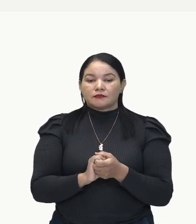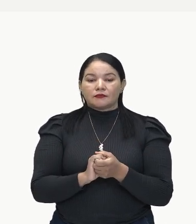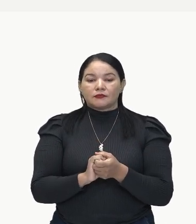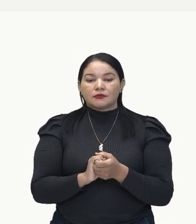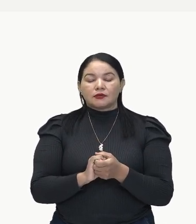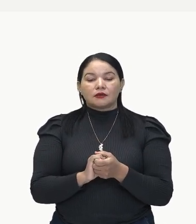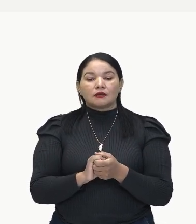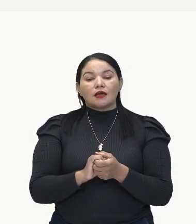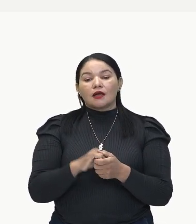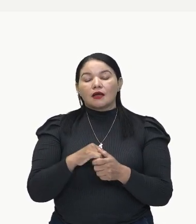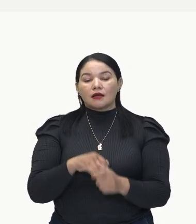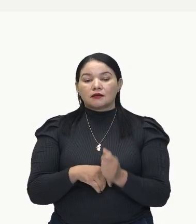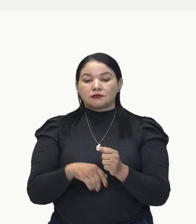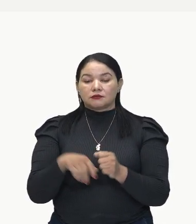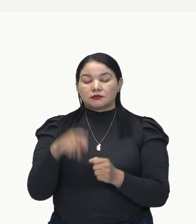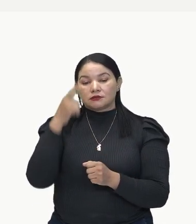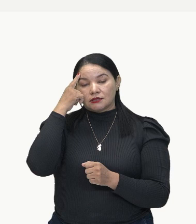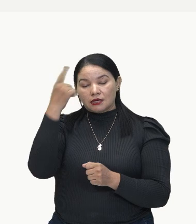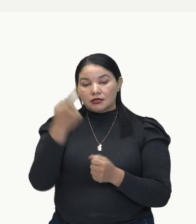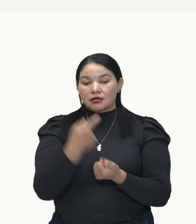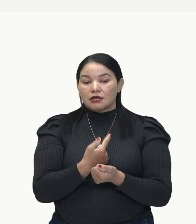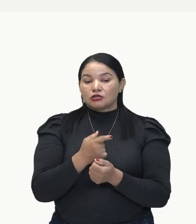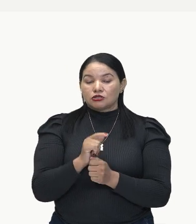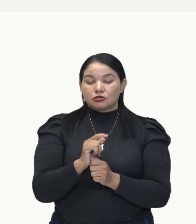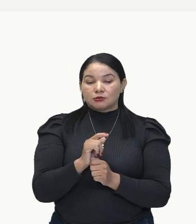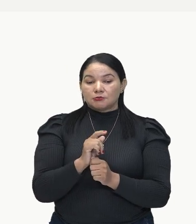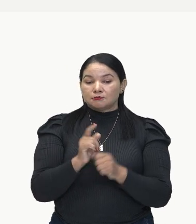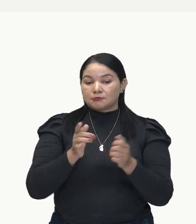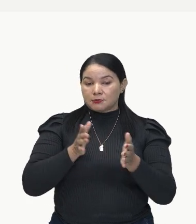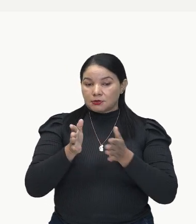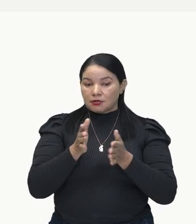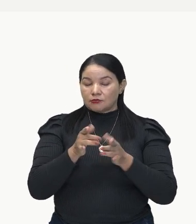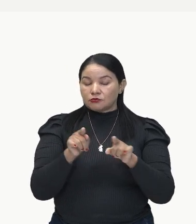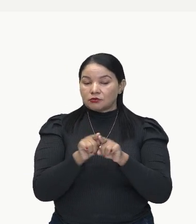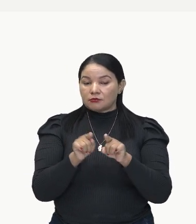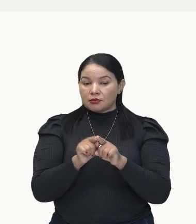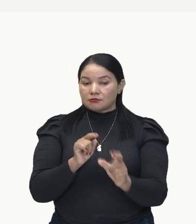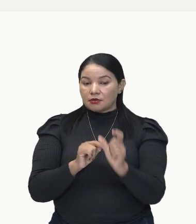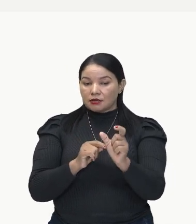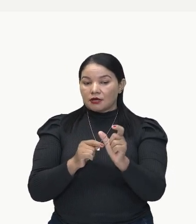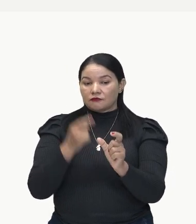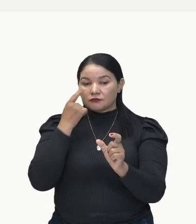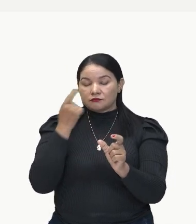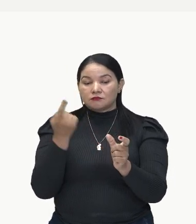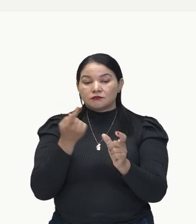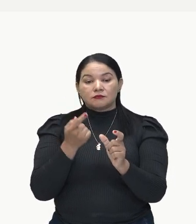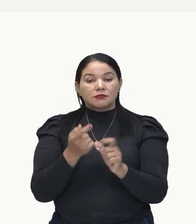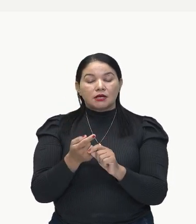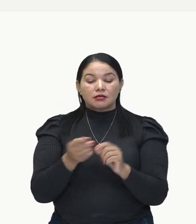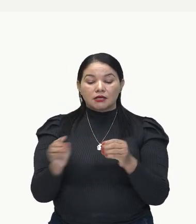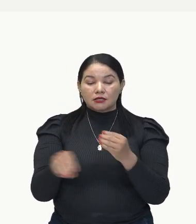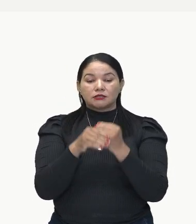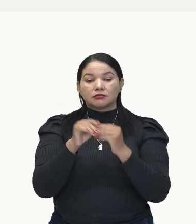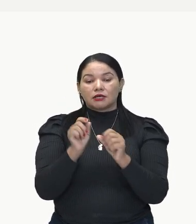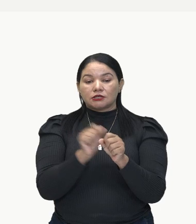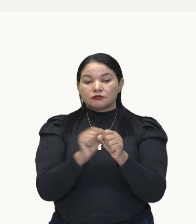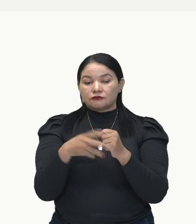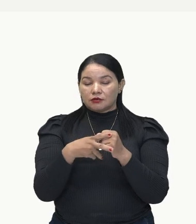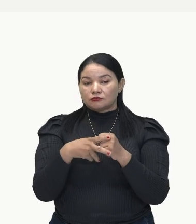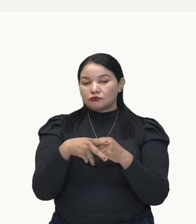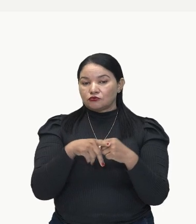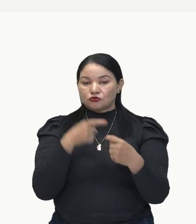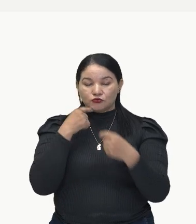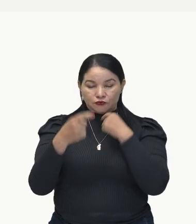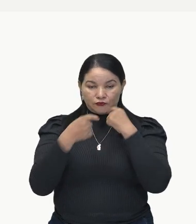ideia de tempo, e o meu possivelmente para acrescentar o meu advérbio de dúvida. Bastante atentos para isso, então.